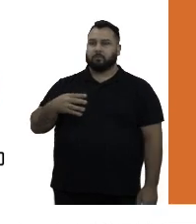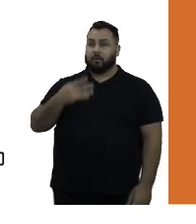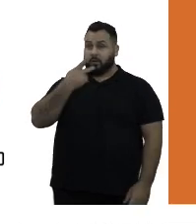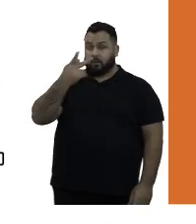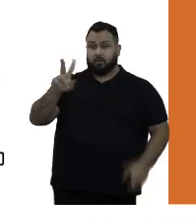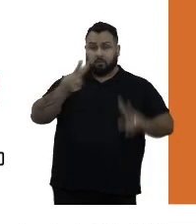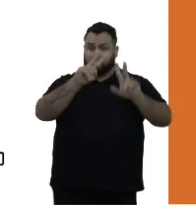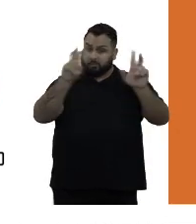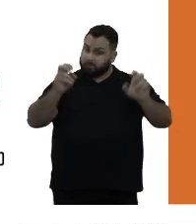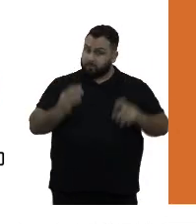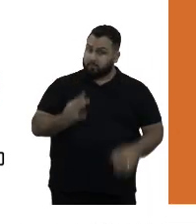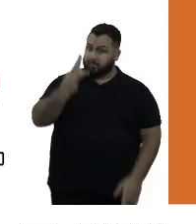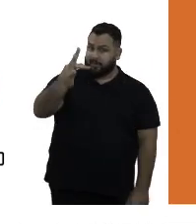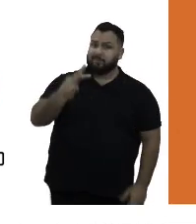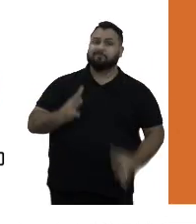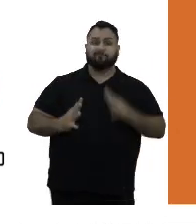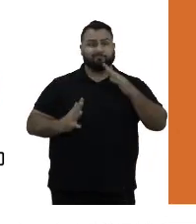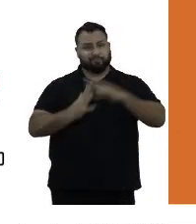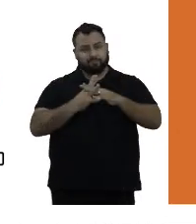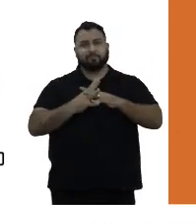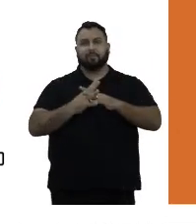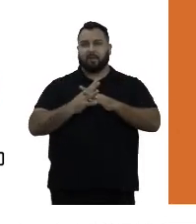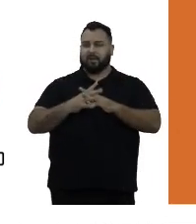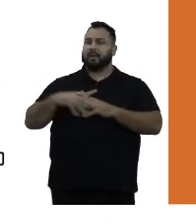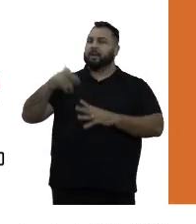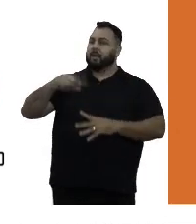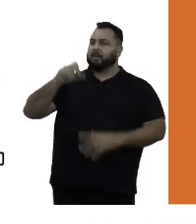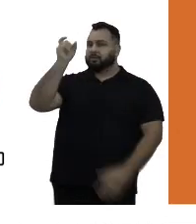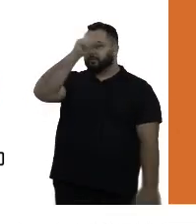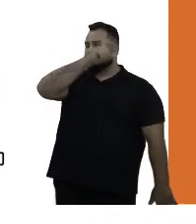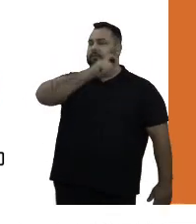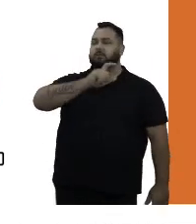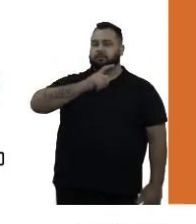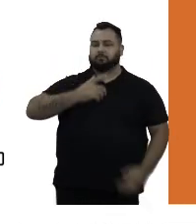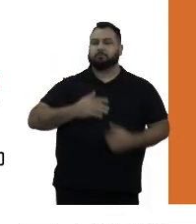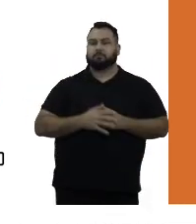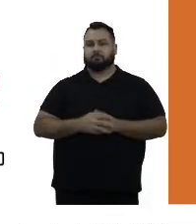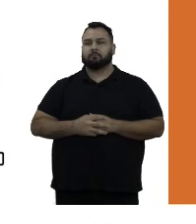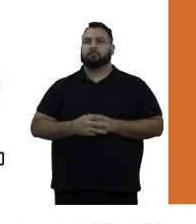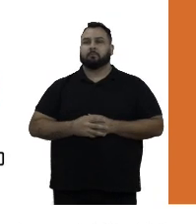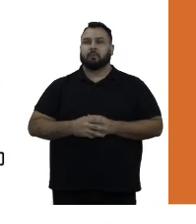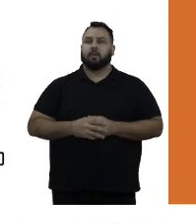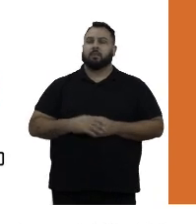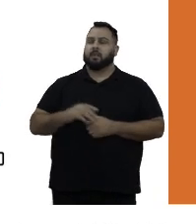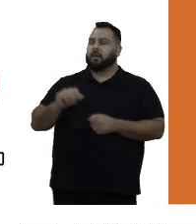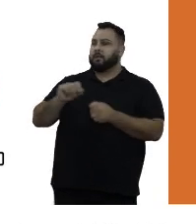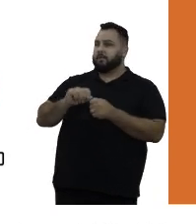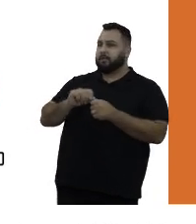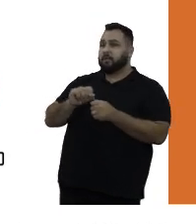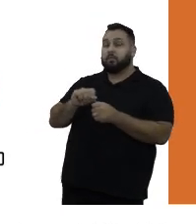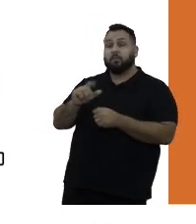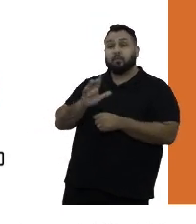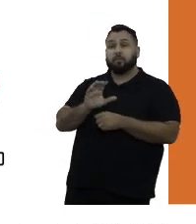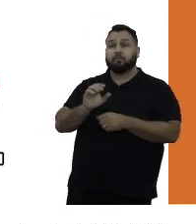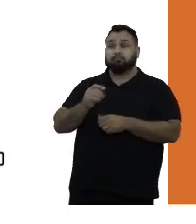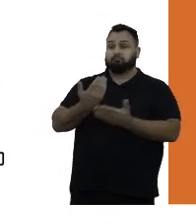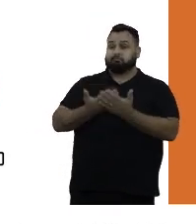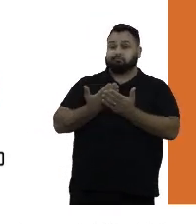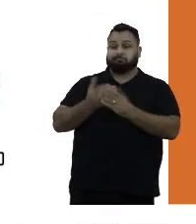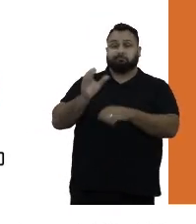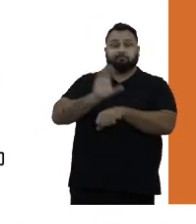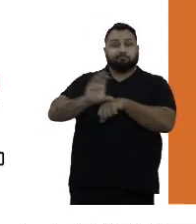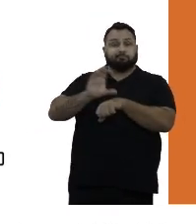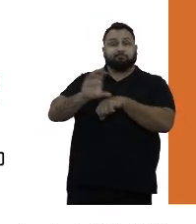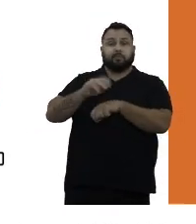é muito complexo, né? Um nível de complexidade muito grande. Eu estava fazendo um curso agora também na MIT, online. E